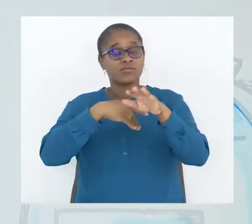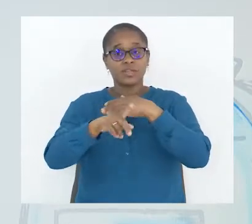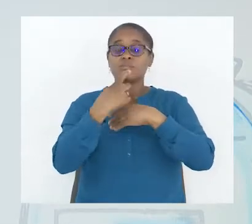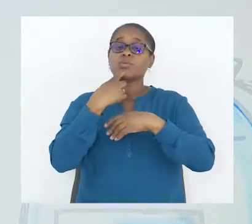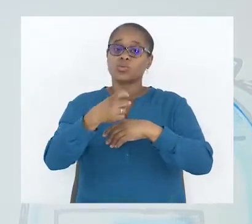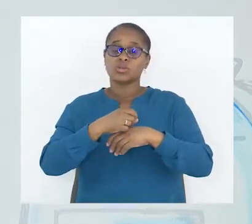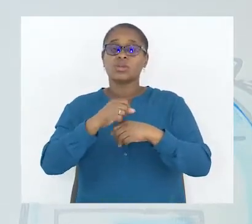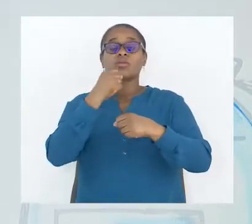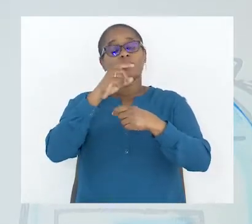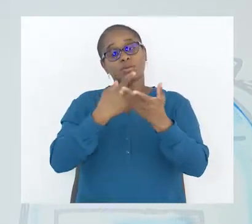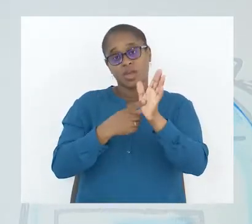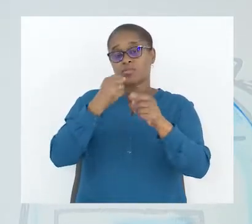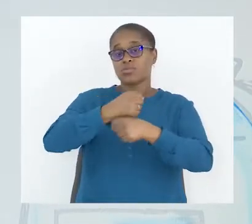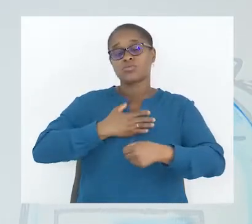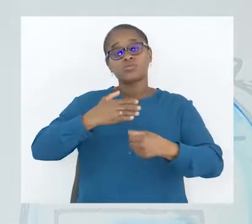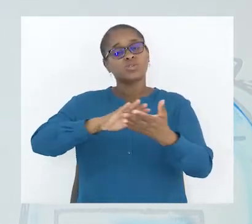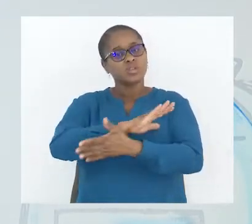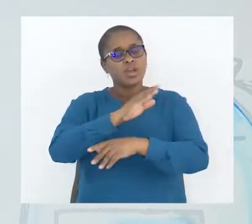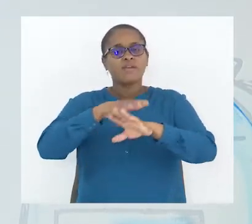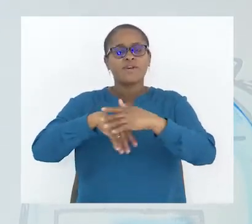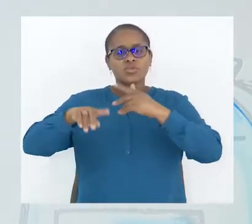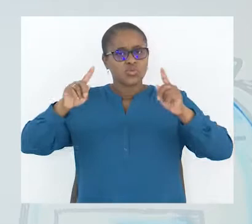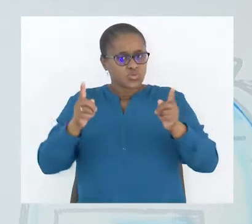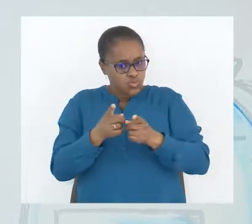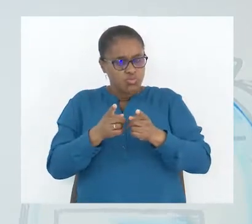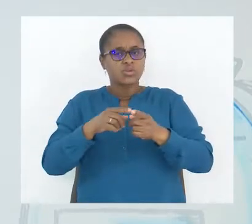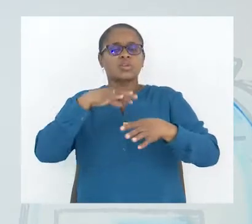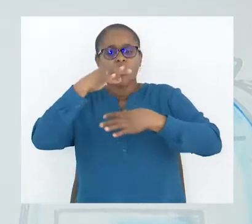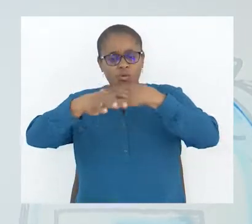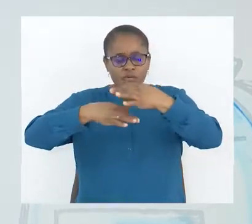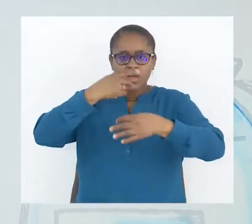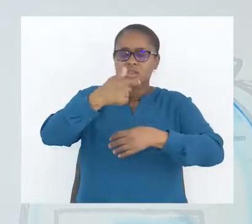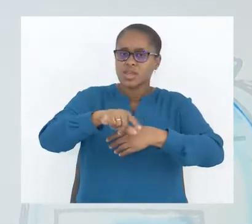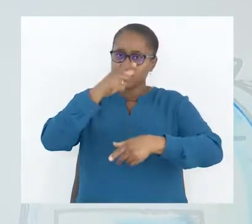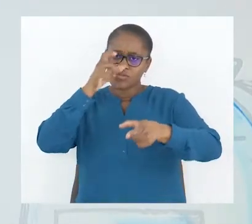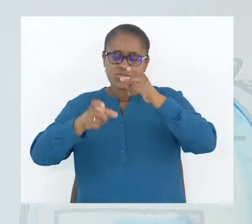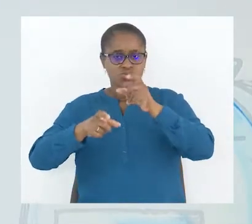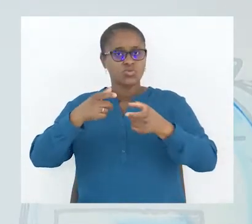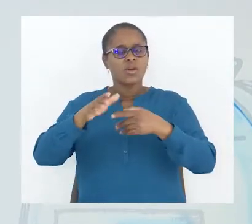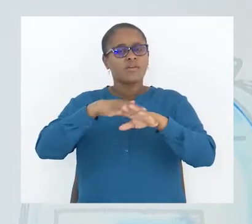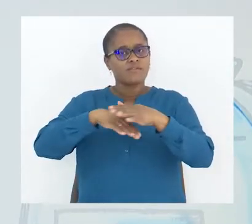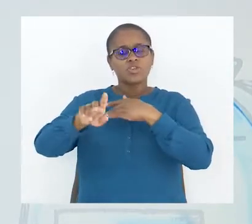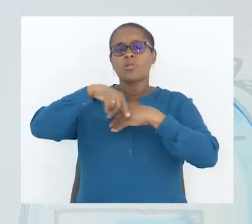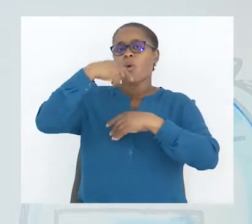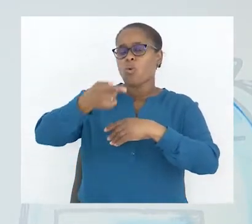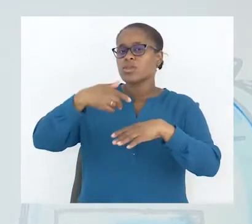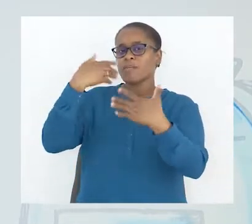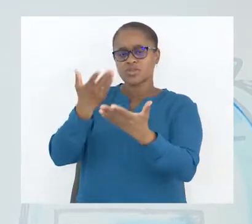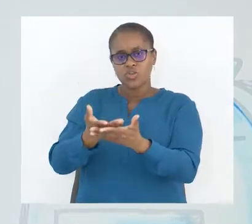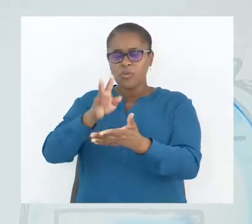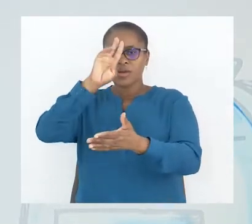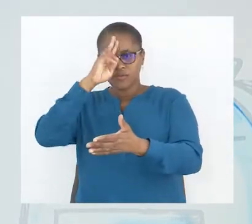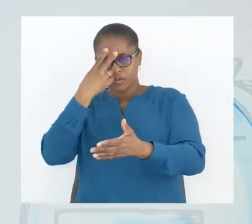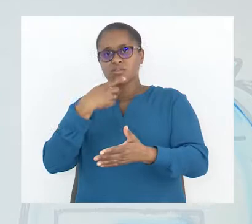entrevistador, ou neste caso o jornalista, faz um resumo da conversa que teve com a pessoa, faz uma outra apresentação